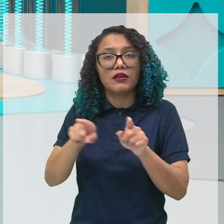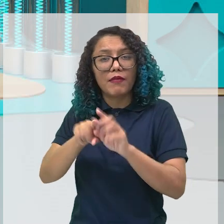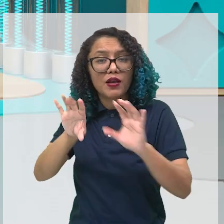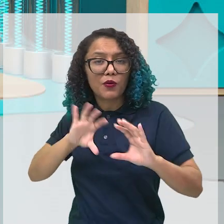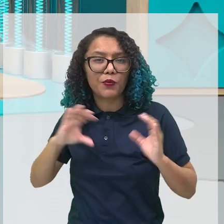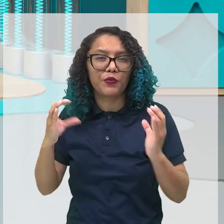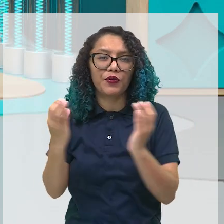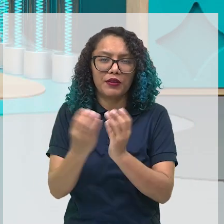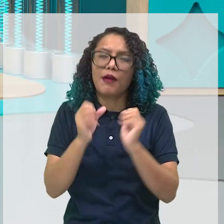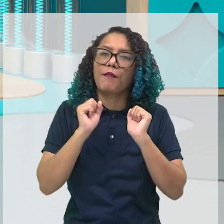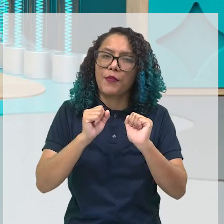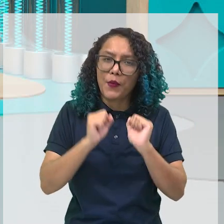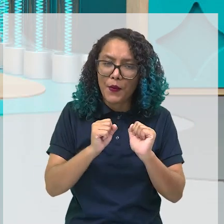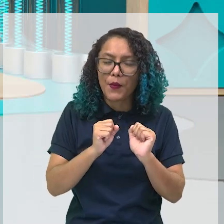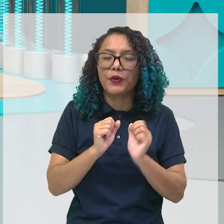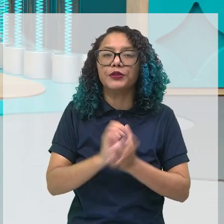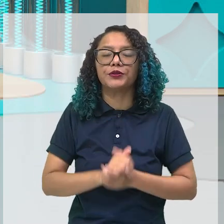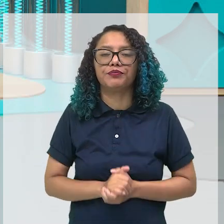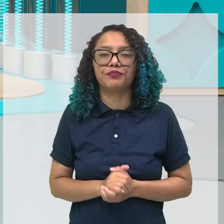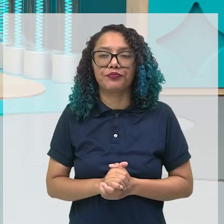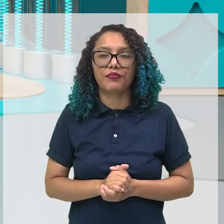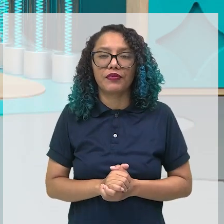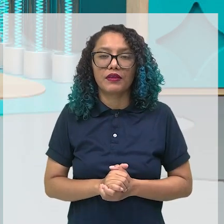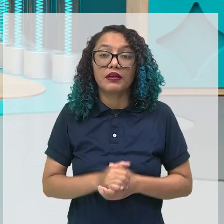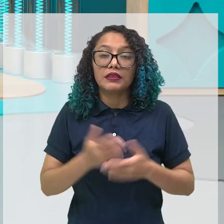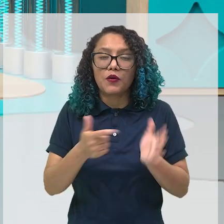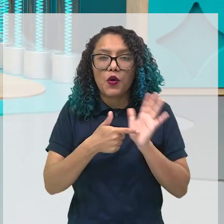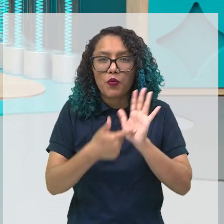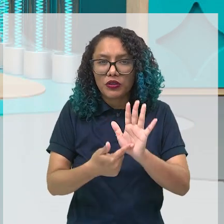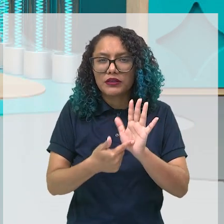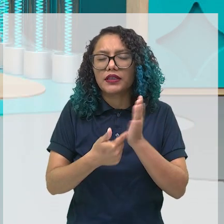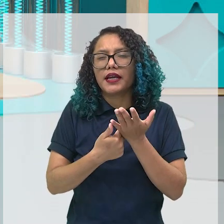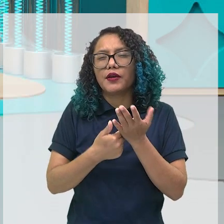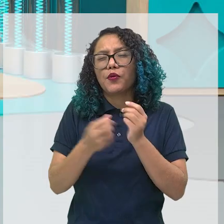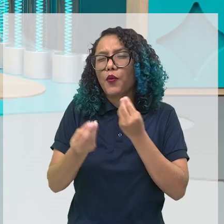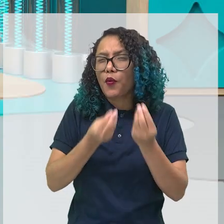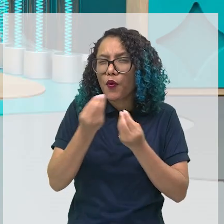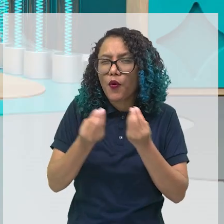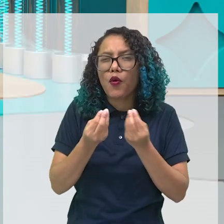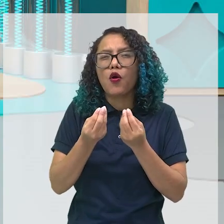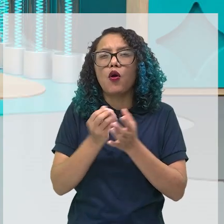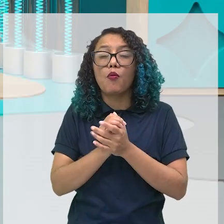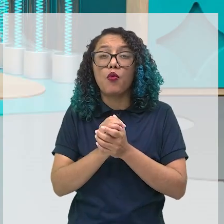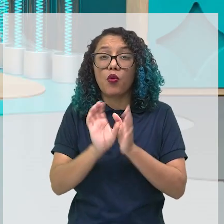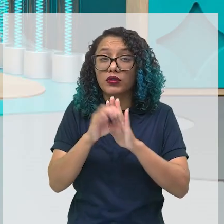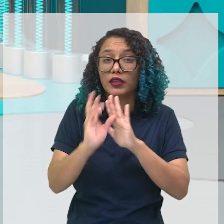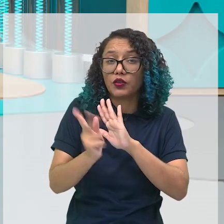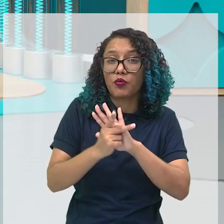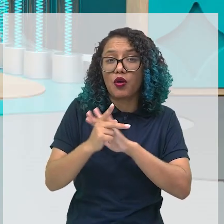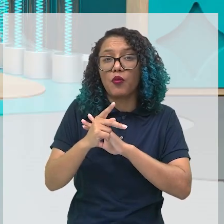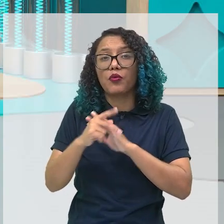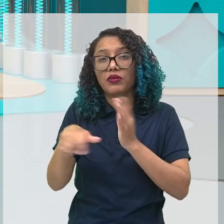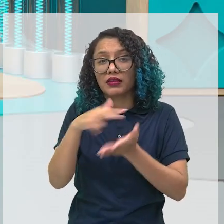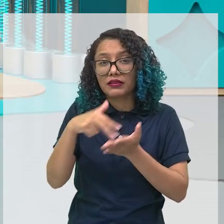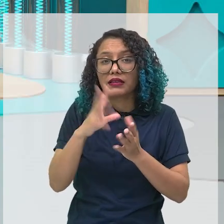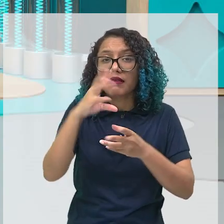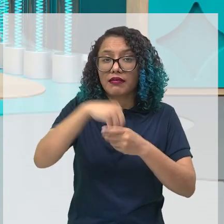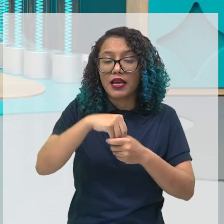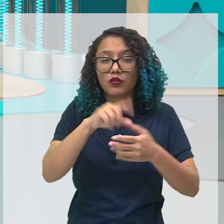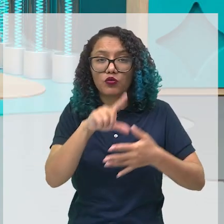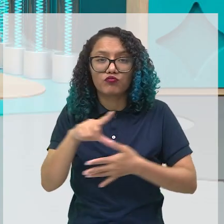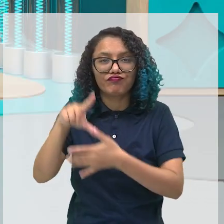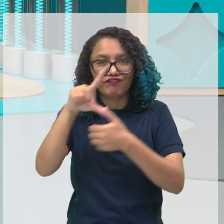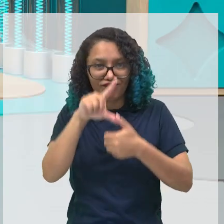aqui, eu contei um pouquinho de como a salsa é entendida e interpretada pelos latinos. A partir disso, a gente